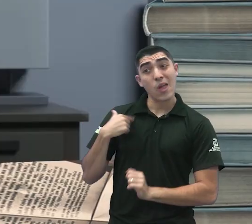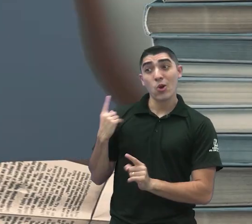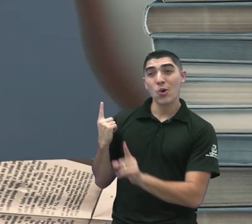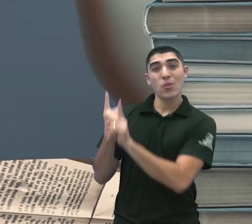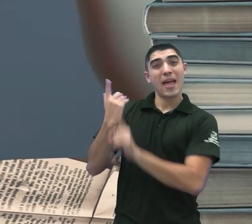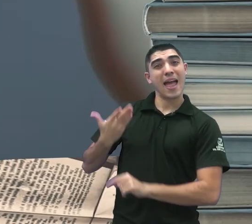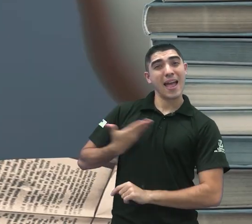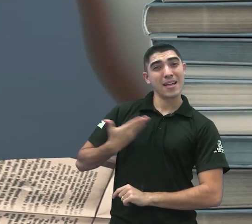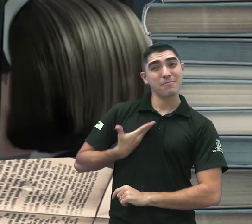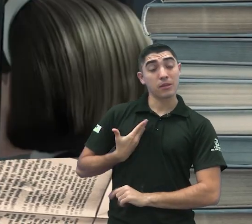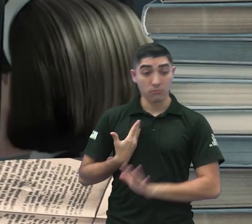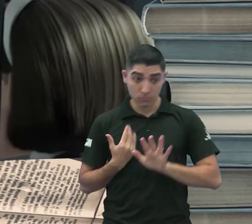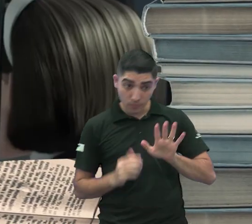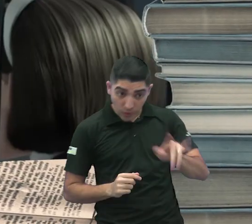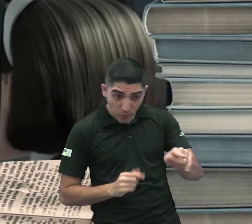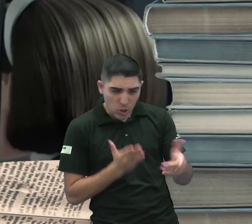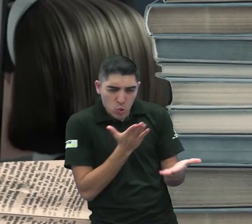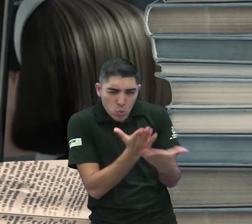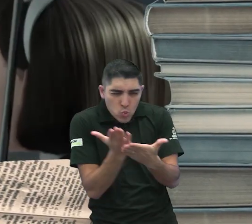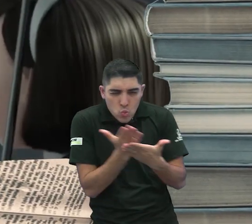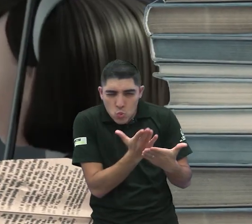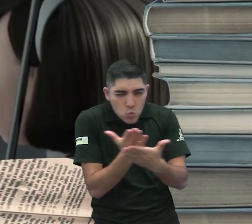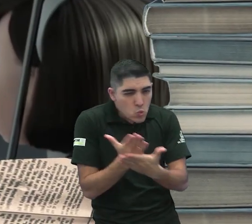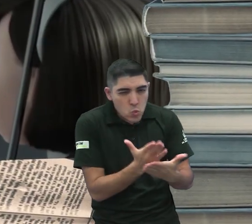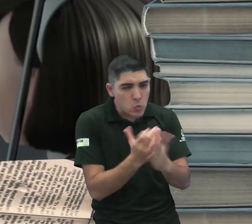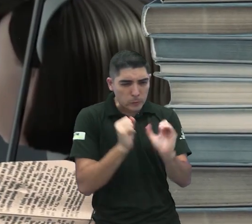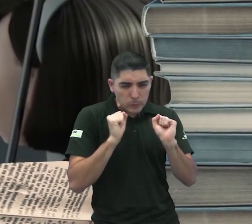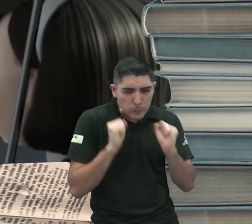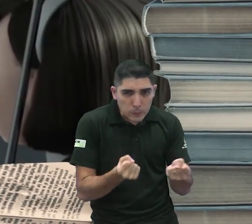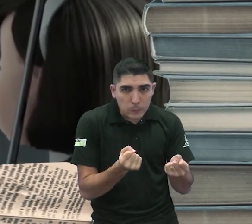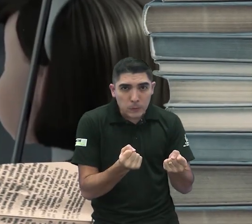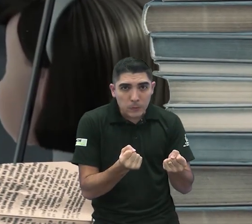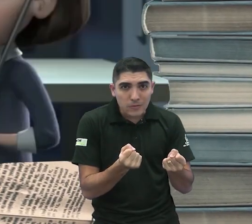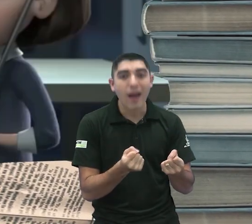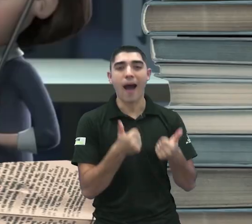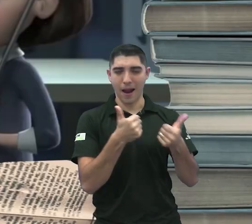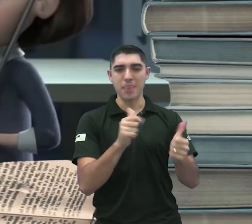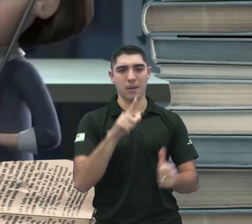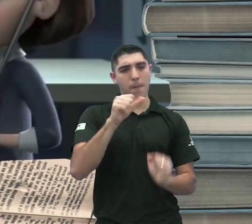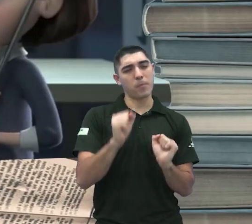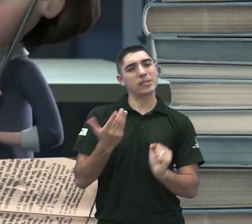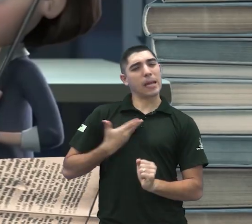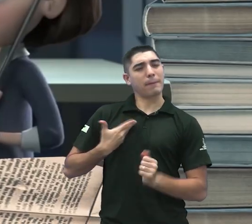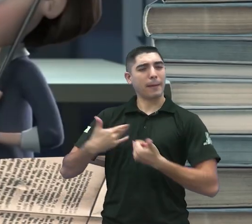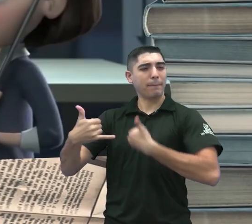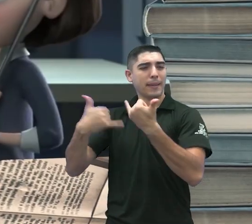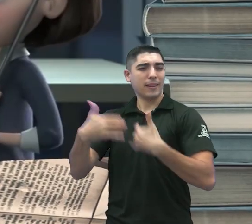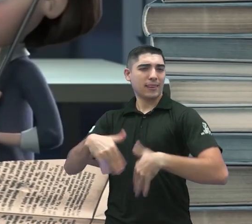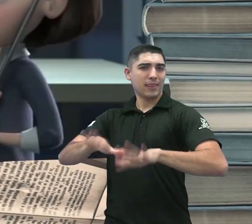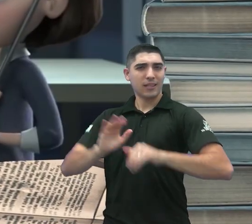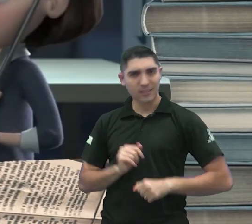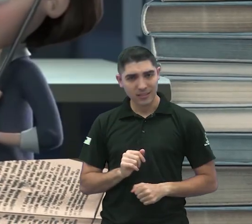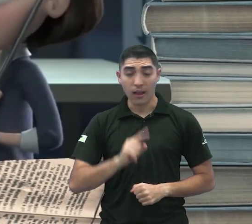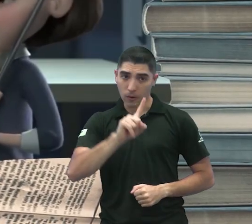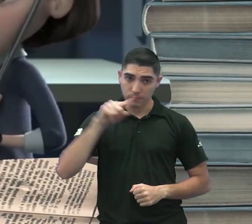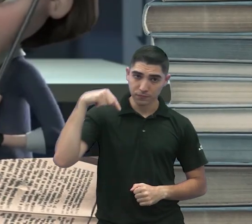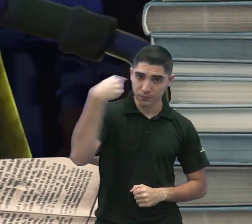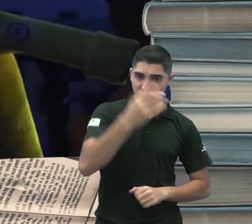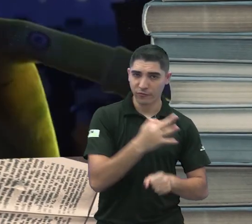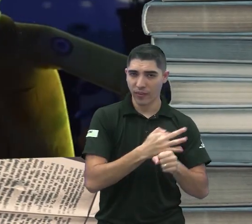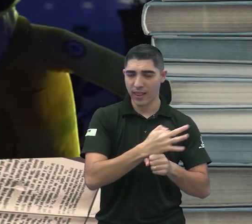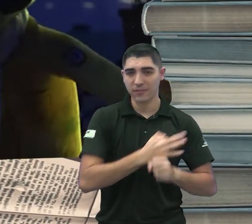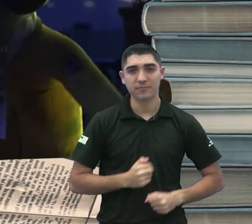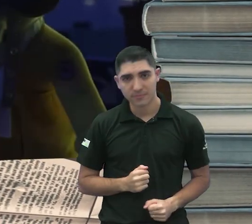Eu fiz um amigo. Se você estudar bastante e continuar firme no plano, Pode passar algum tempo com seu novo amigo. No próximo